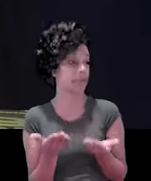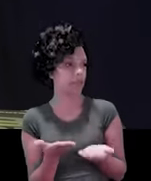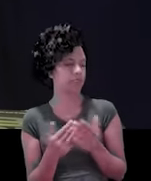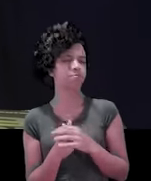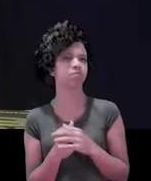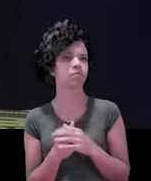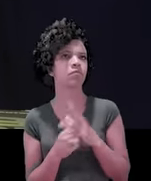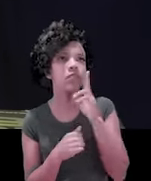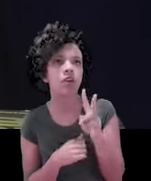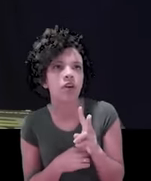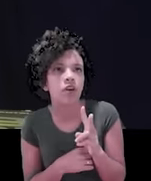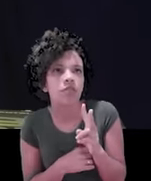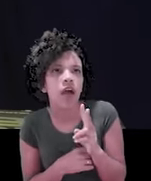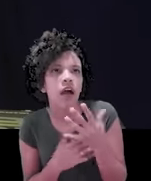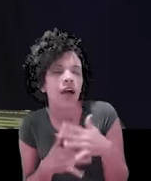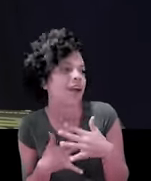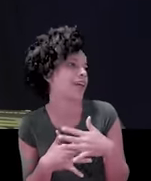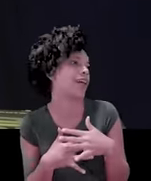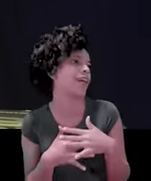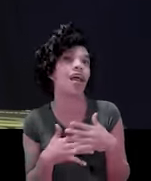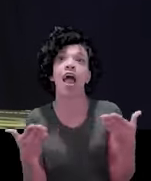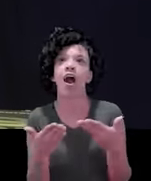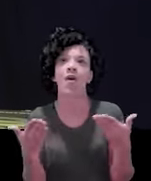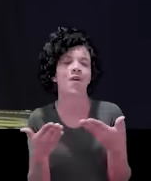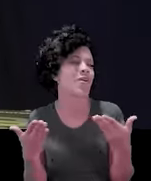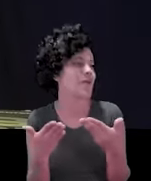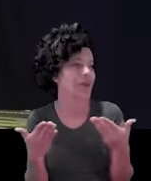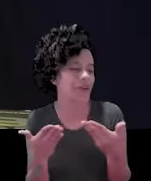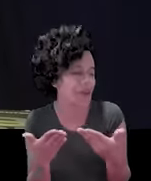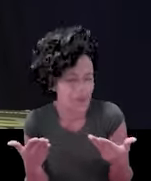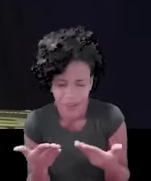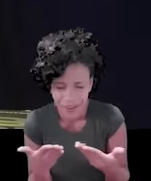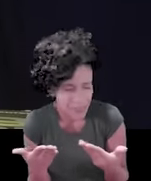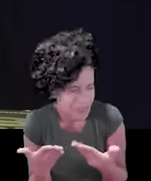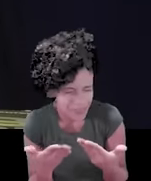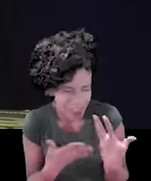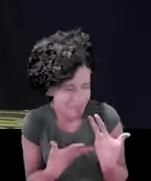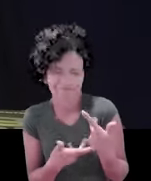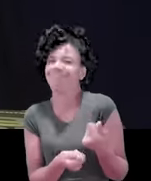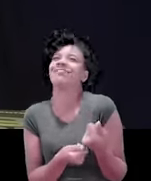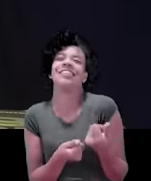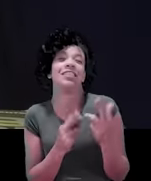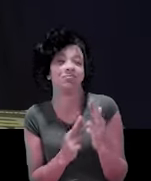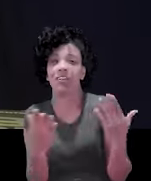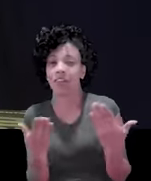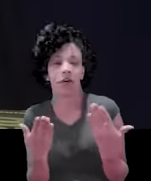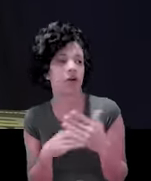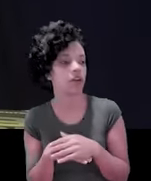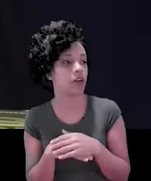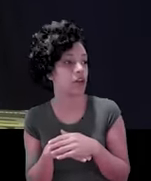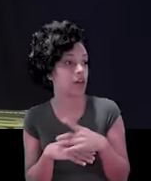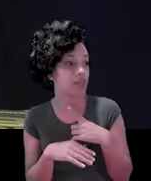aí eu vi ele vindo eu vi ele vindo ficar agora agora não tô esperando agora